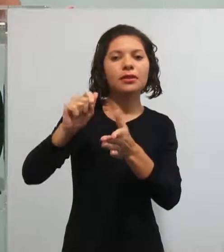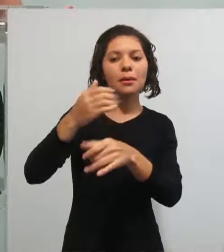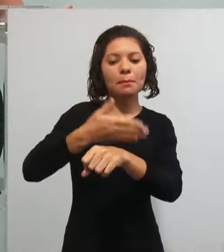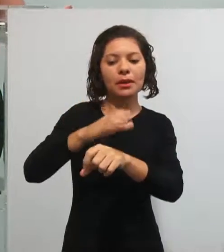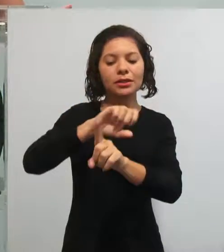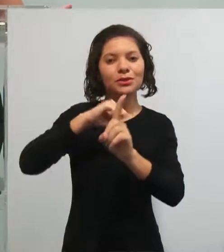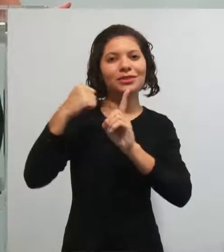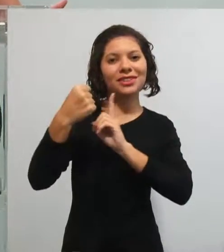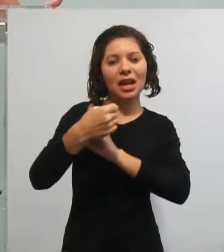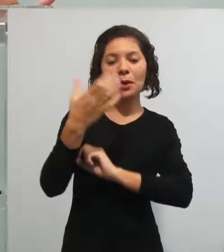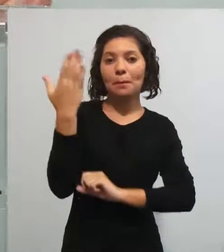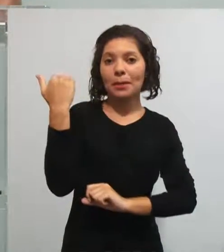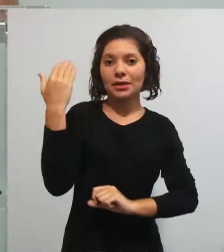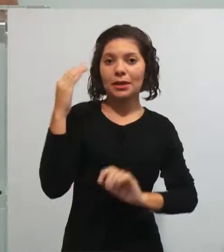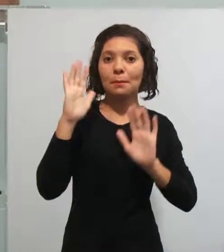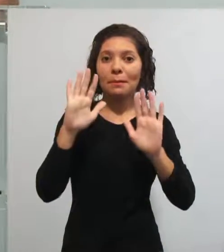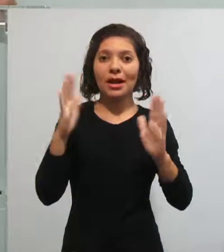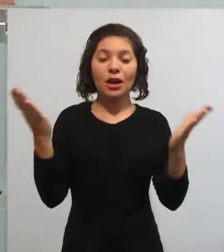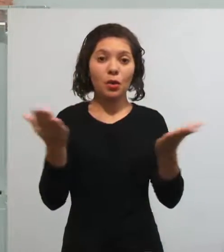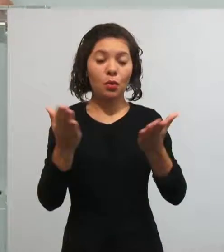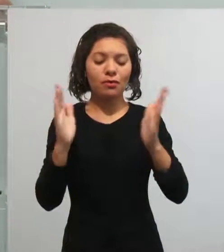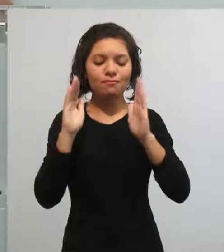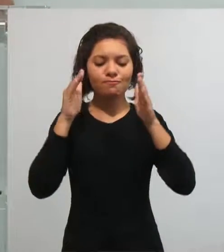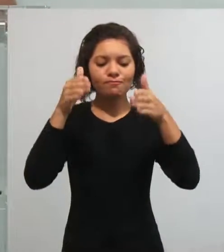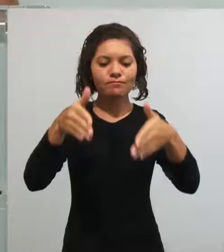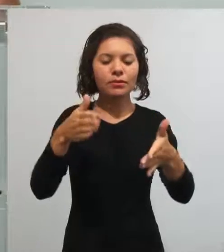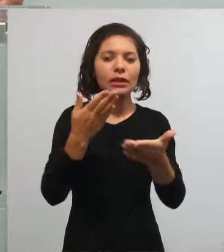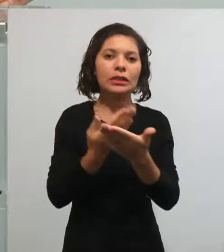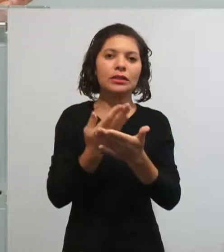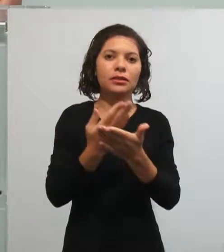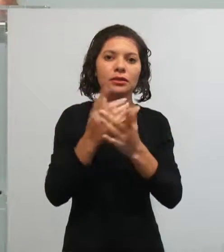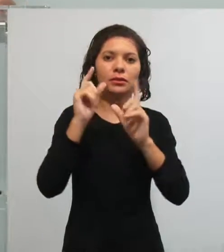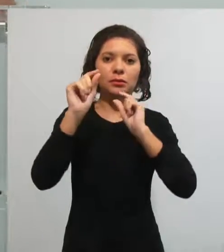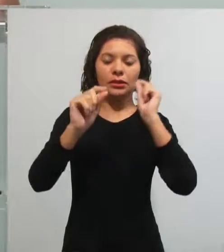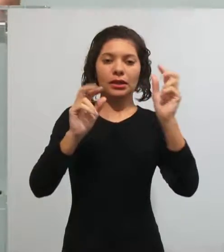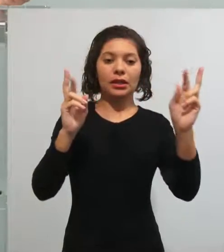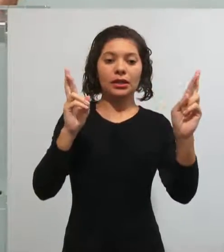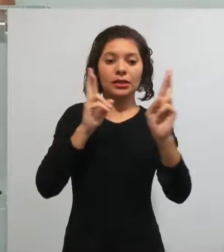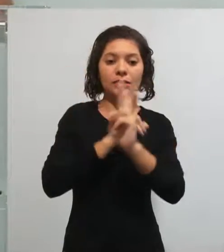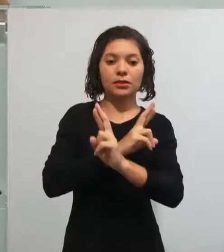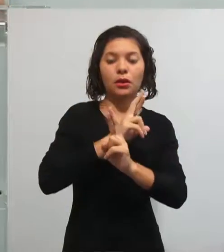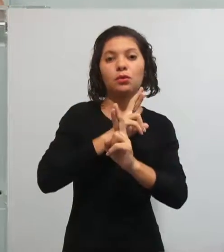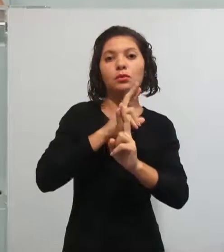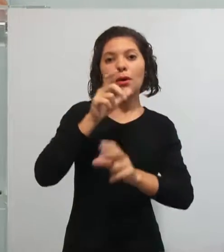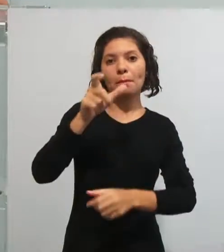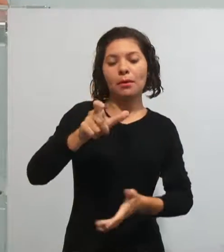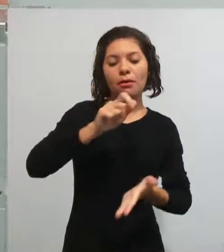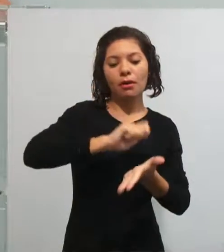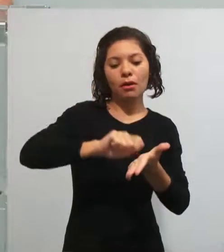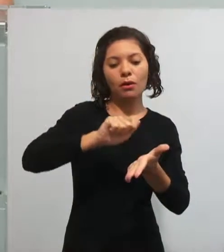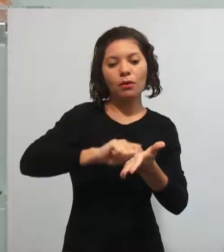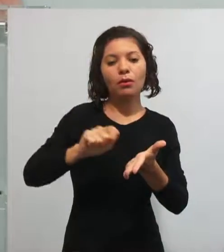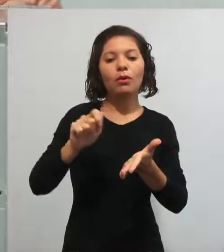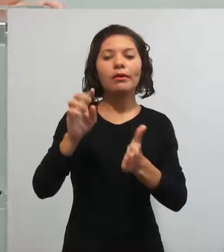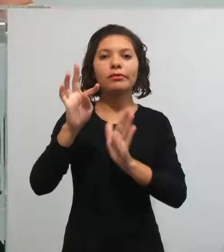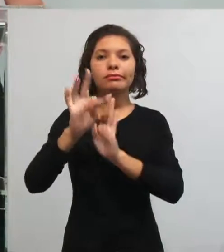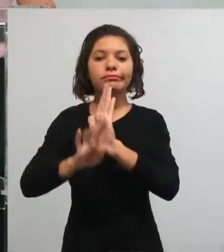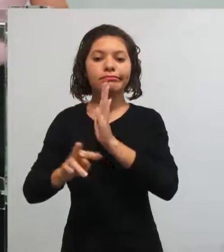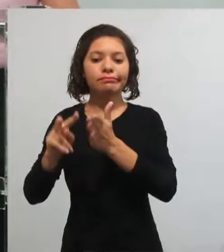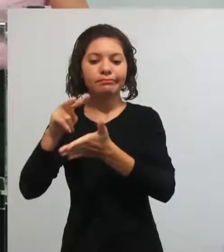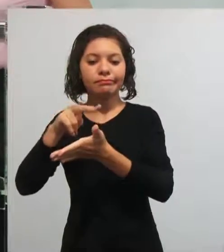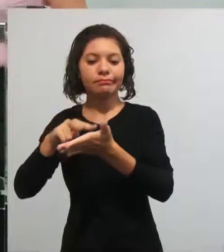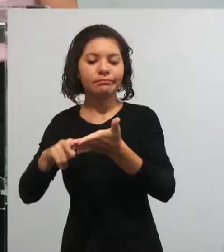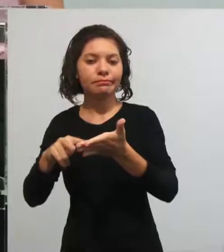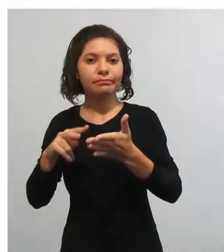sociais. E agora, então, nós vamos focar na questão da relação do autor, texto e leitor.